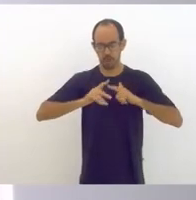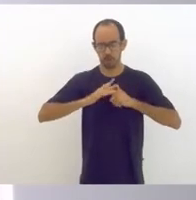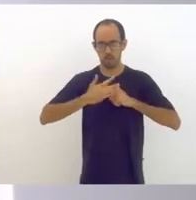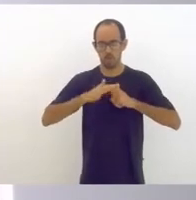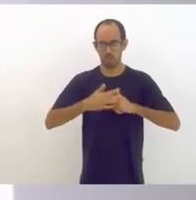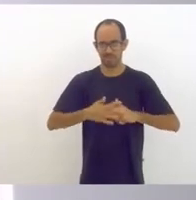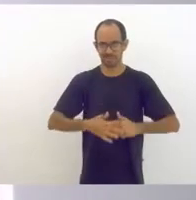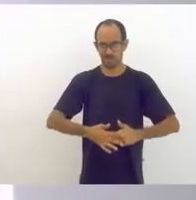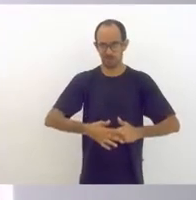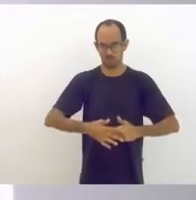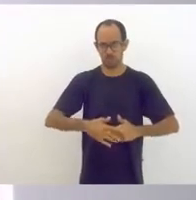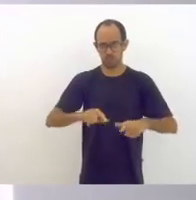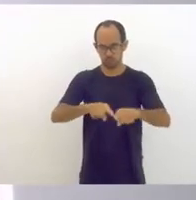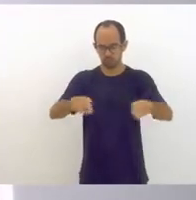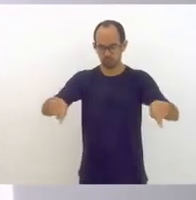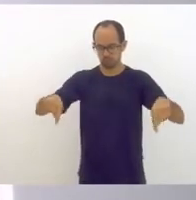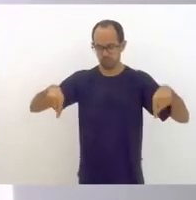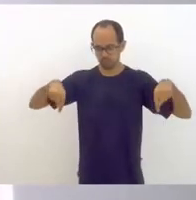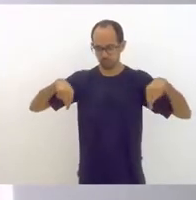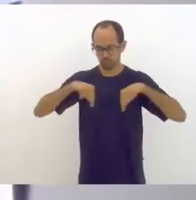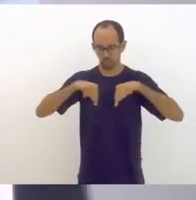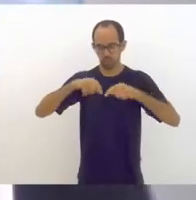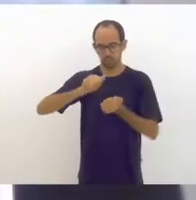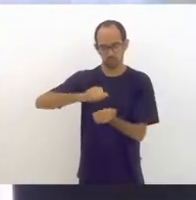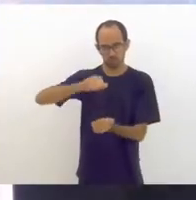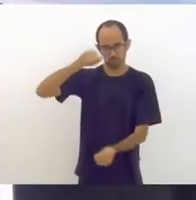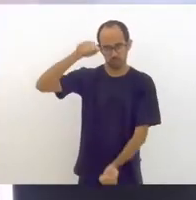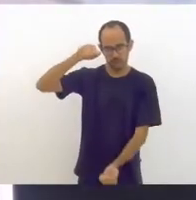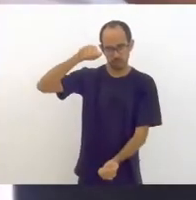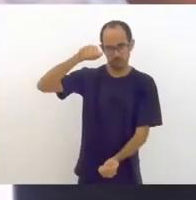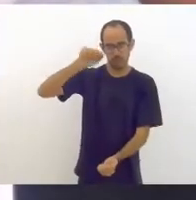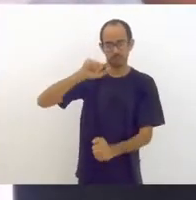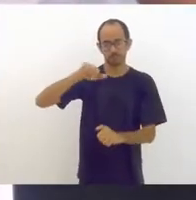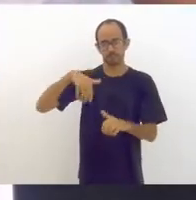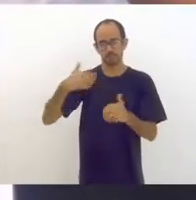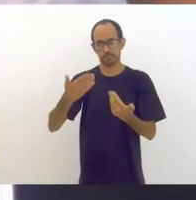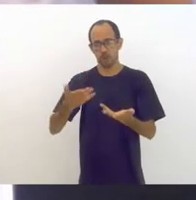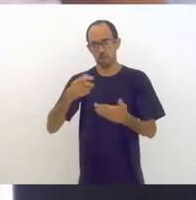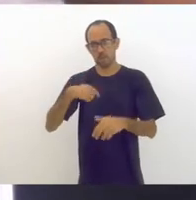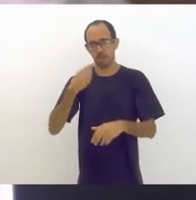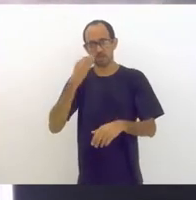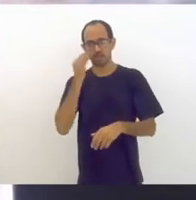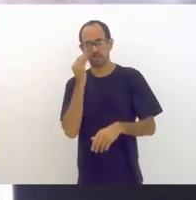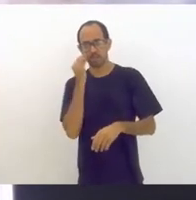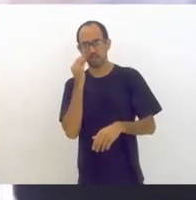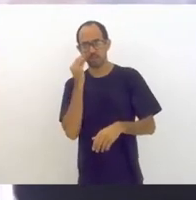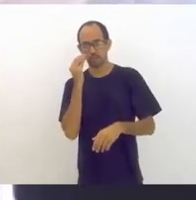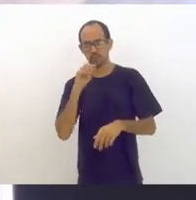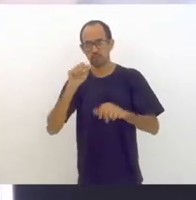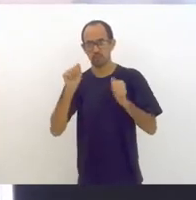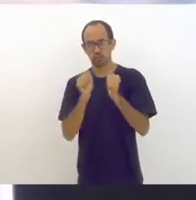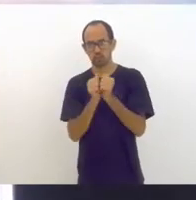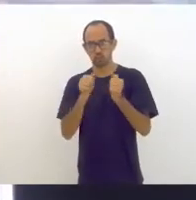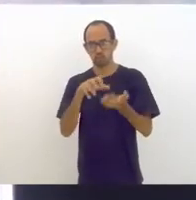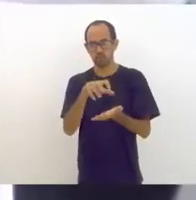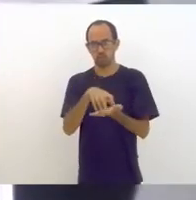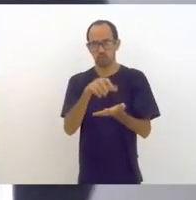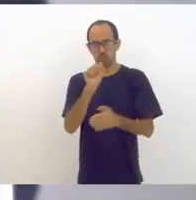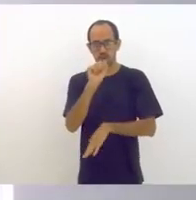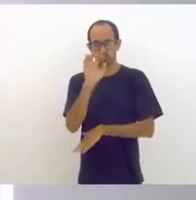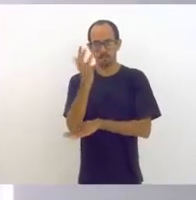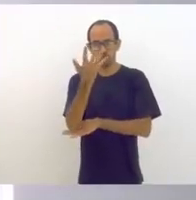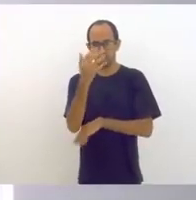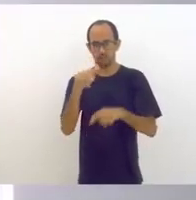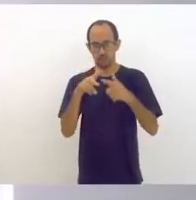da delimitação do espaço geográfico do Revismep, e essas tentativas, junto ao órgão ambiental de correção dessa